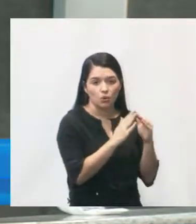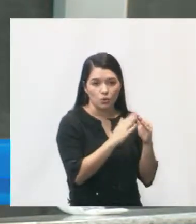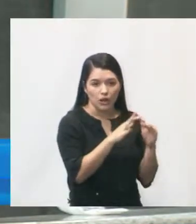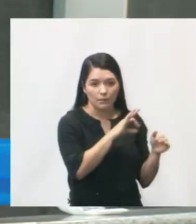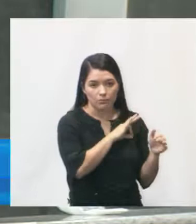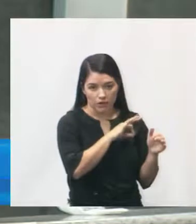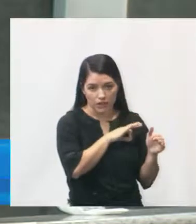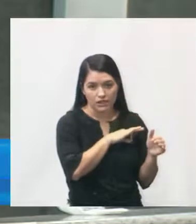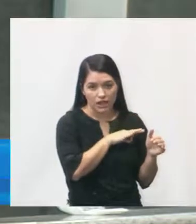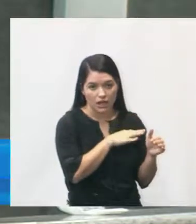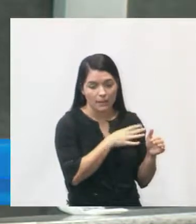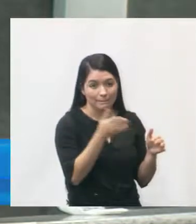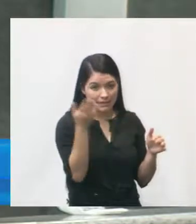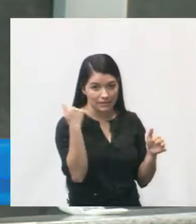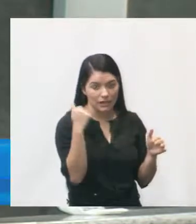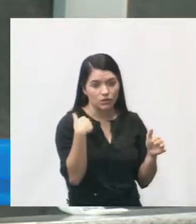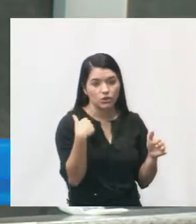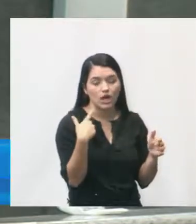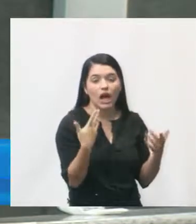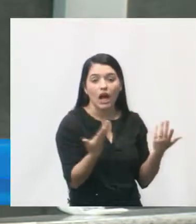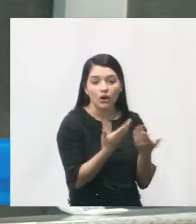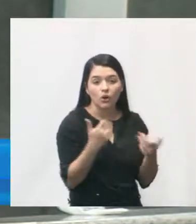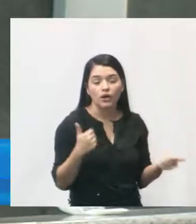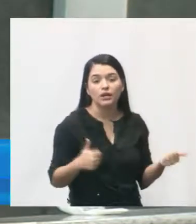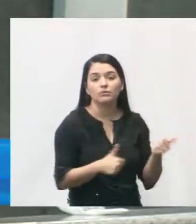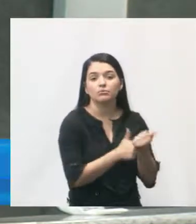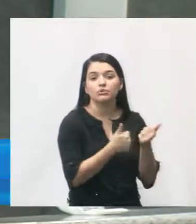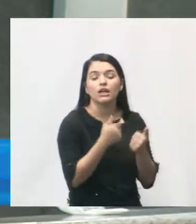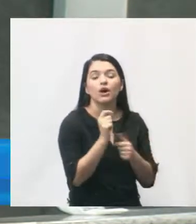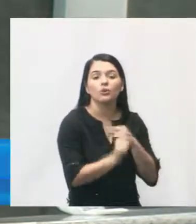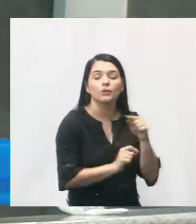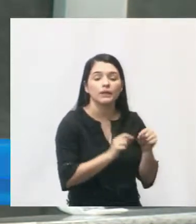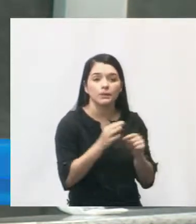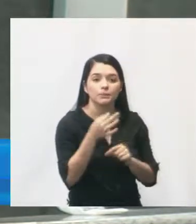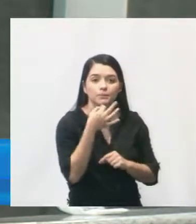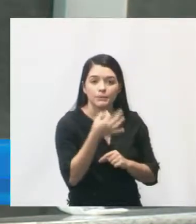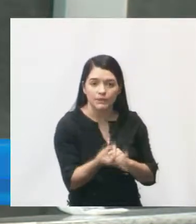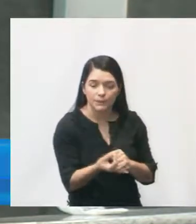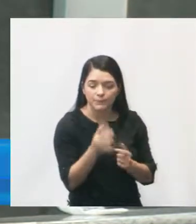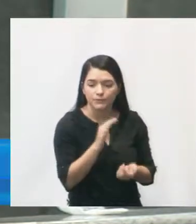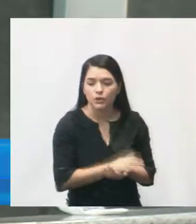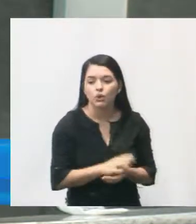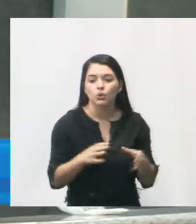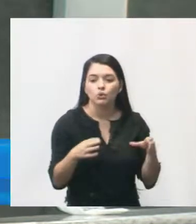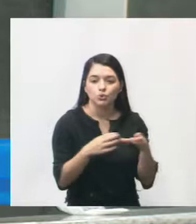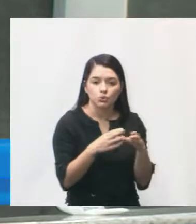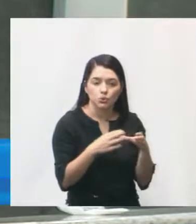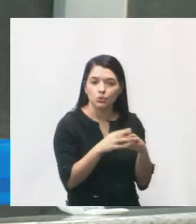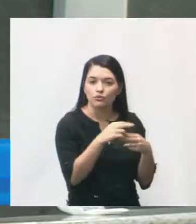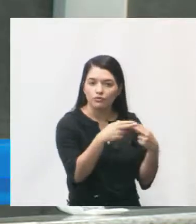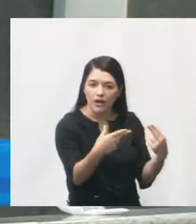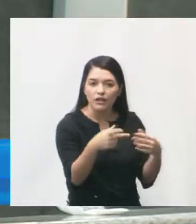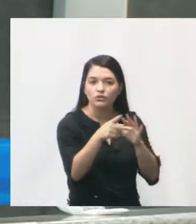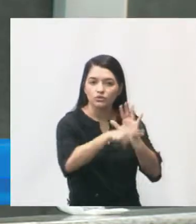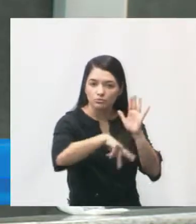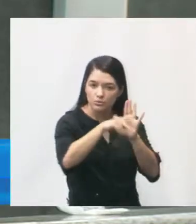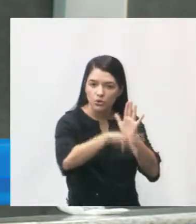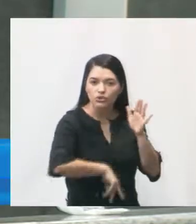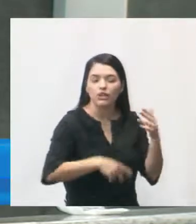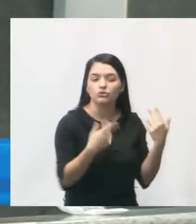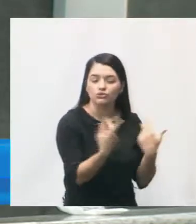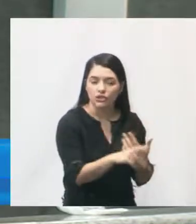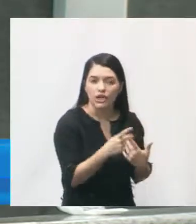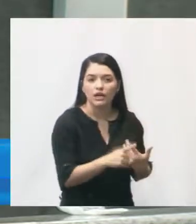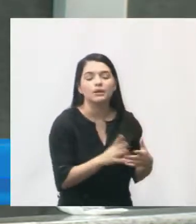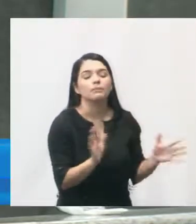alternativa ao governo do estado, através do IOPS, através dos projetos de urbanização de toda aquela área, para